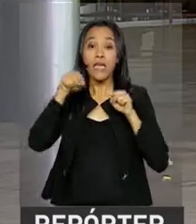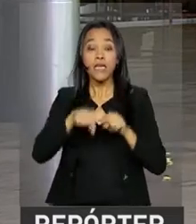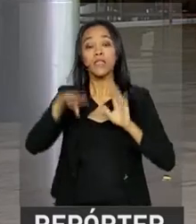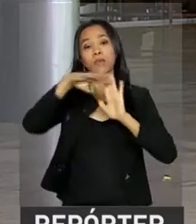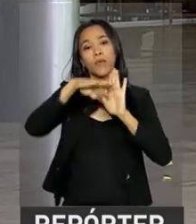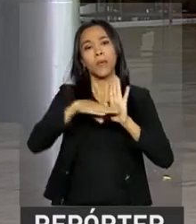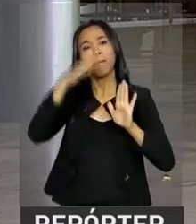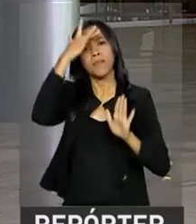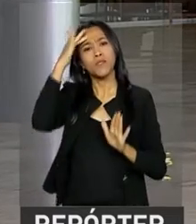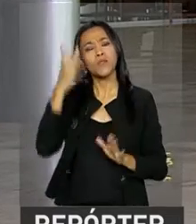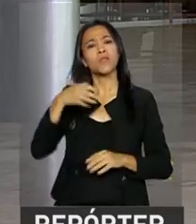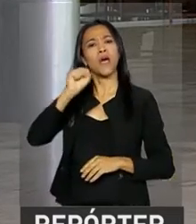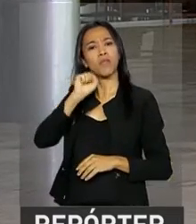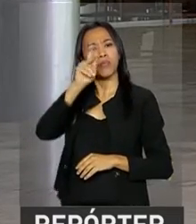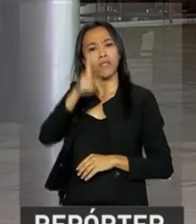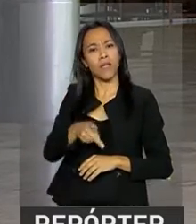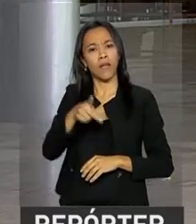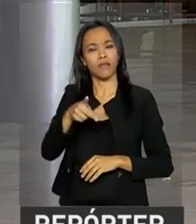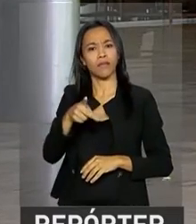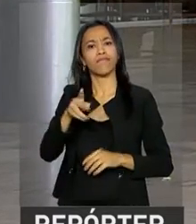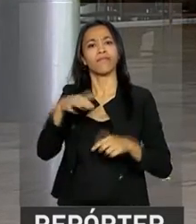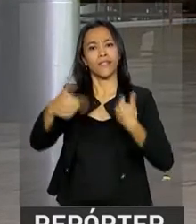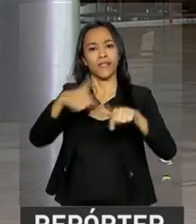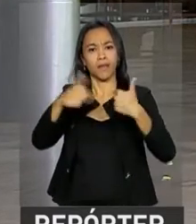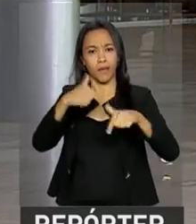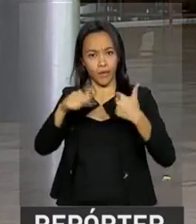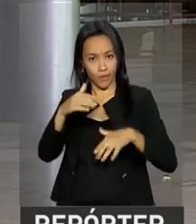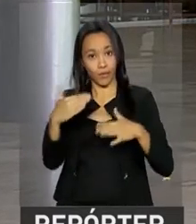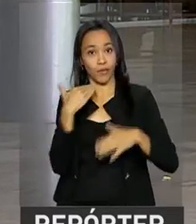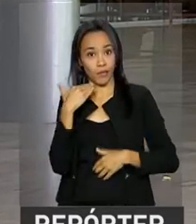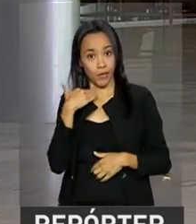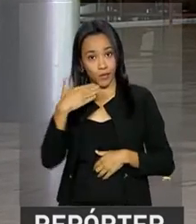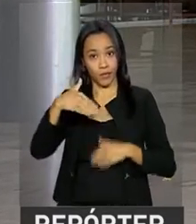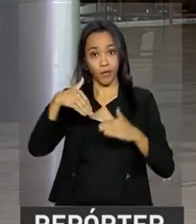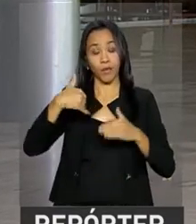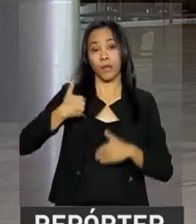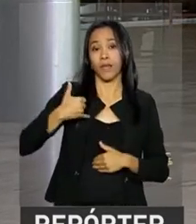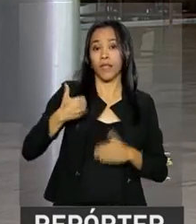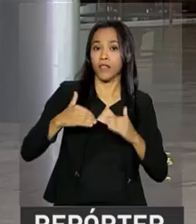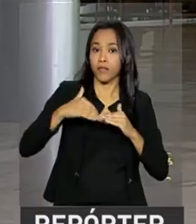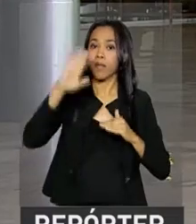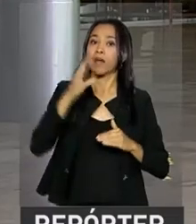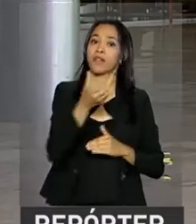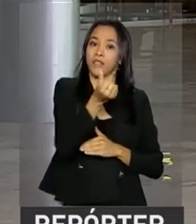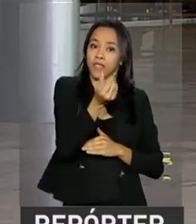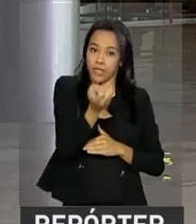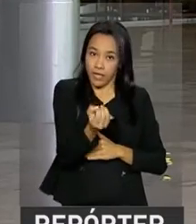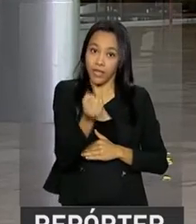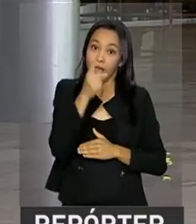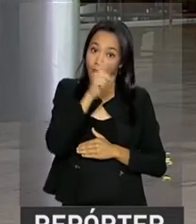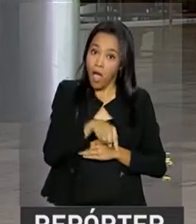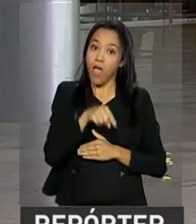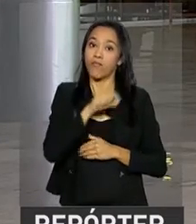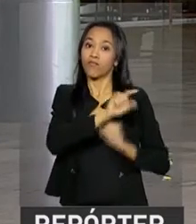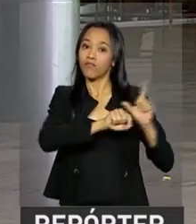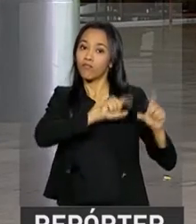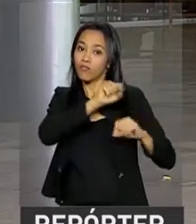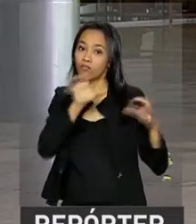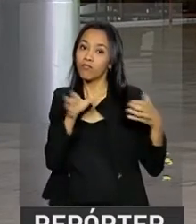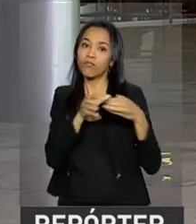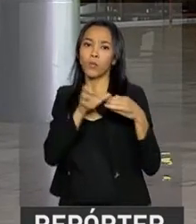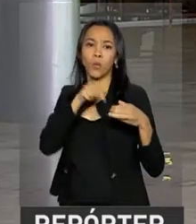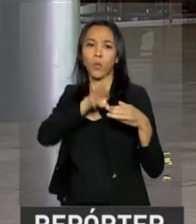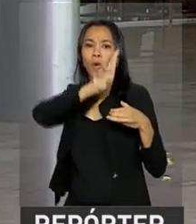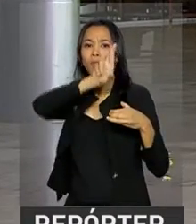aposentados do sistema bancário com mais de 60 anos vão poder atuar como consultores de crédito